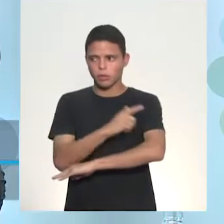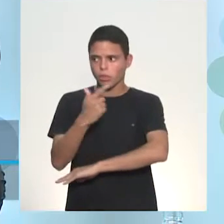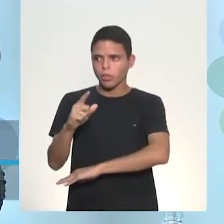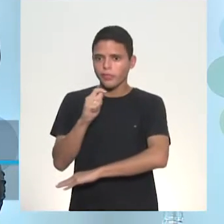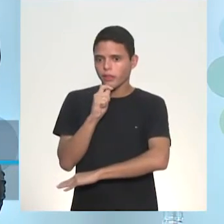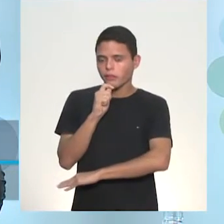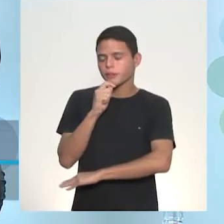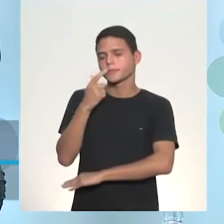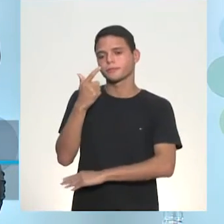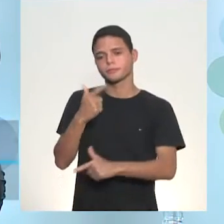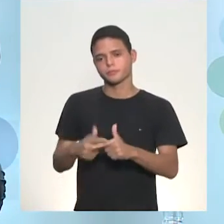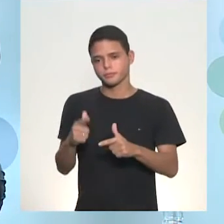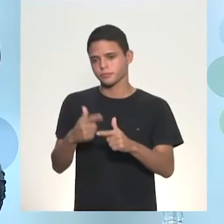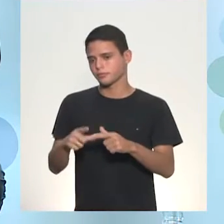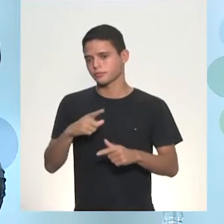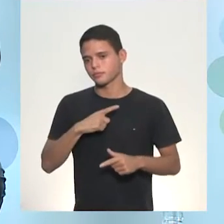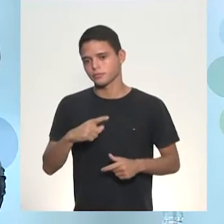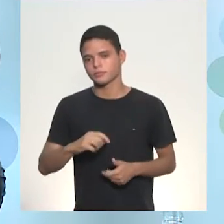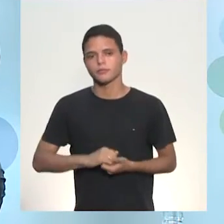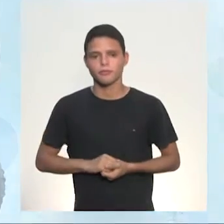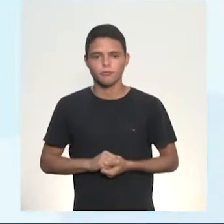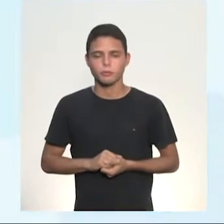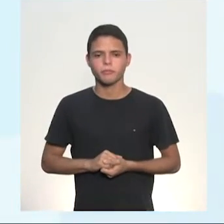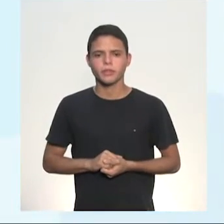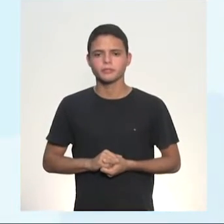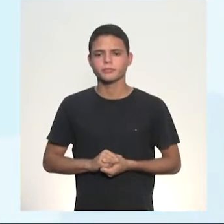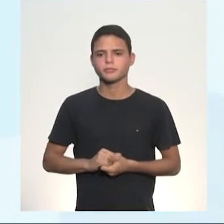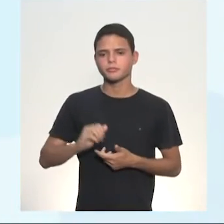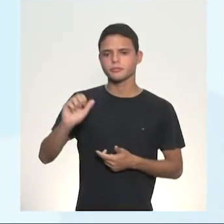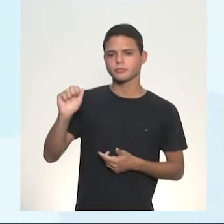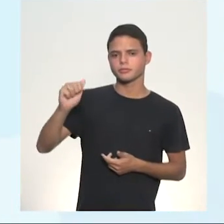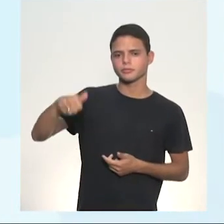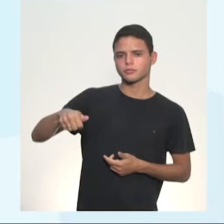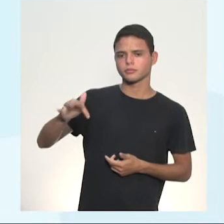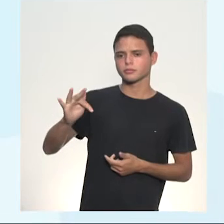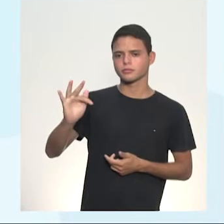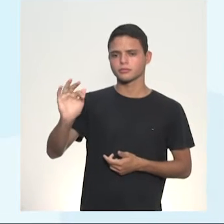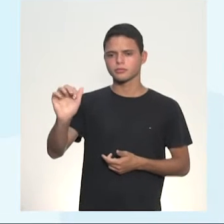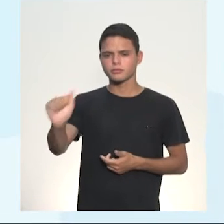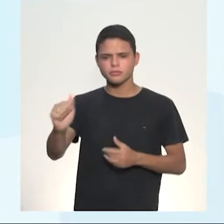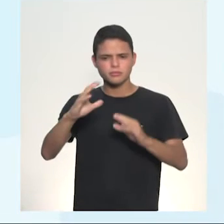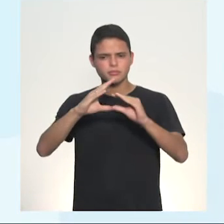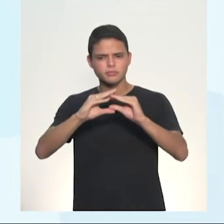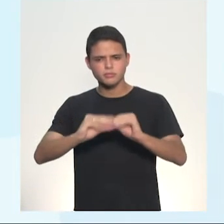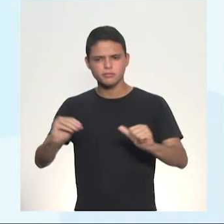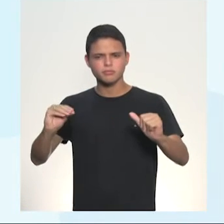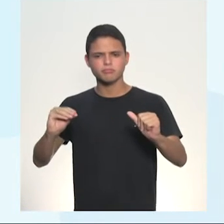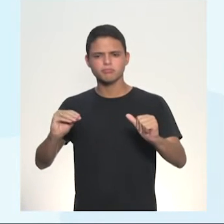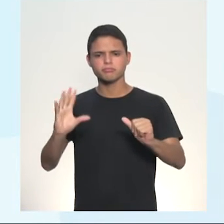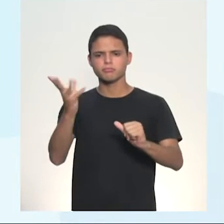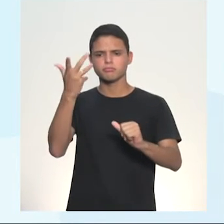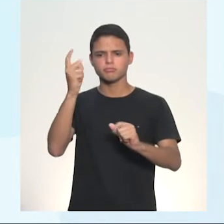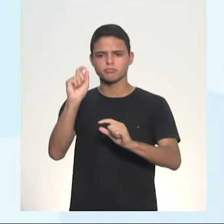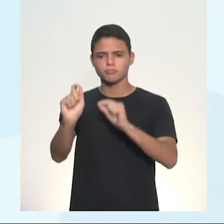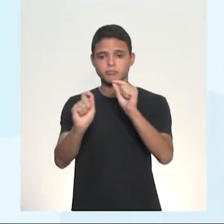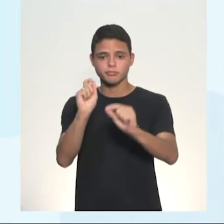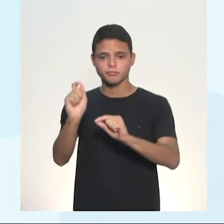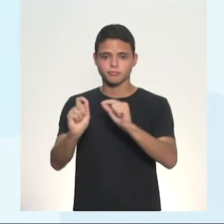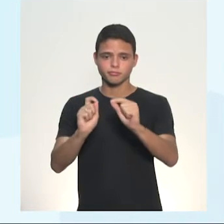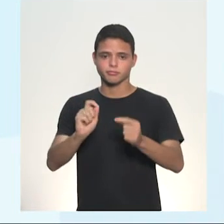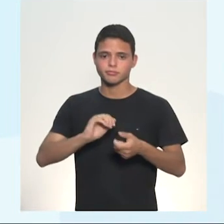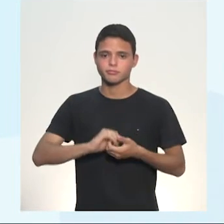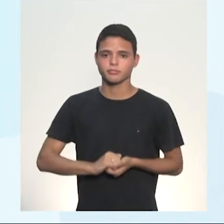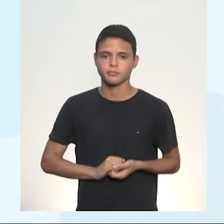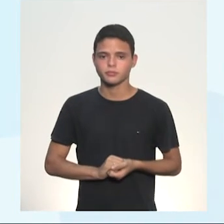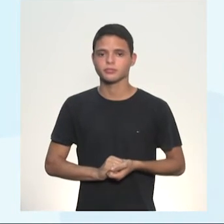lá. O que me afeta, então, se as antas desaparecerem? Olha aí, manda rapidinho para a gente aqui, que a gente já vai discutir. Você viu? Ó, já falamos